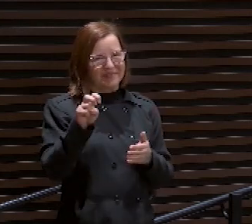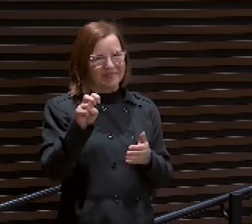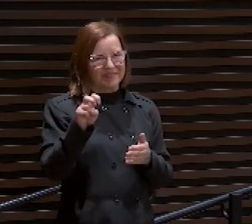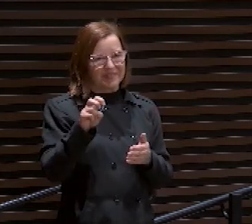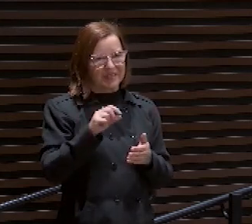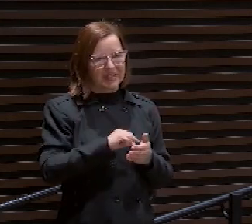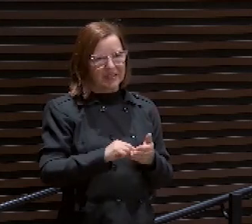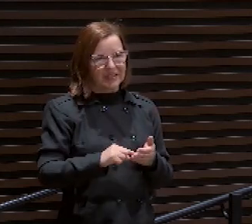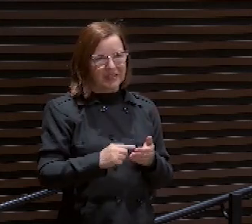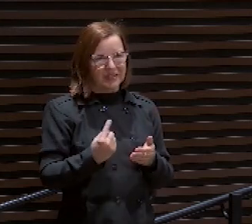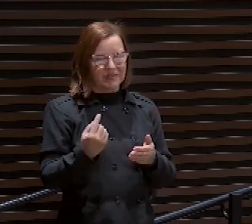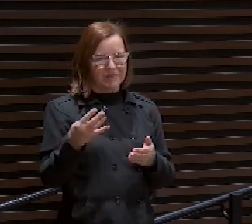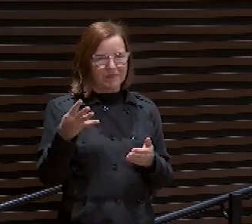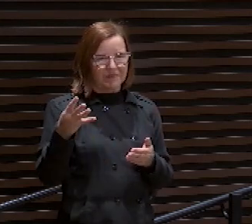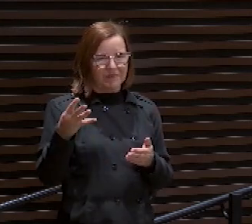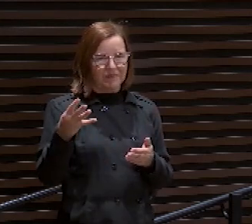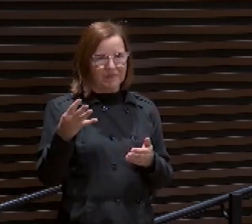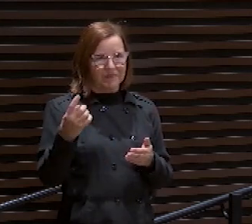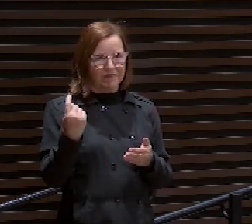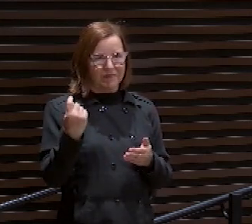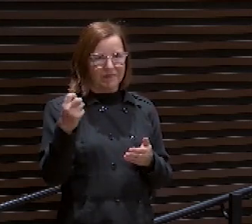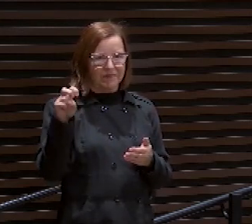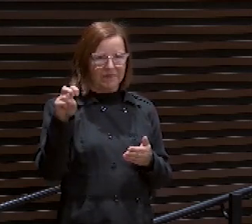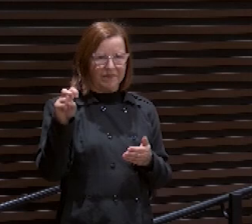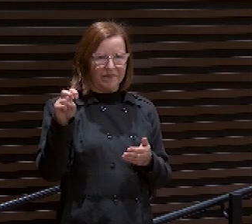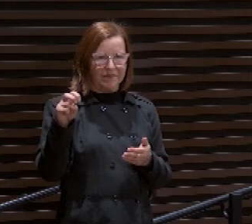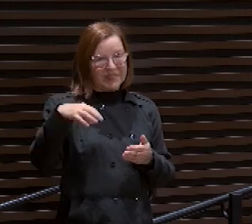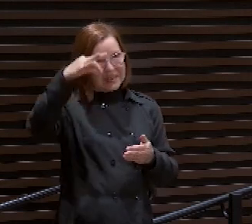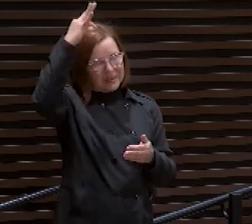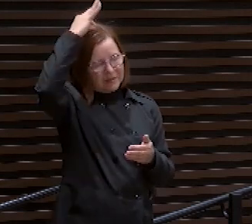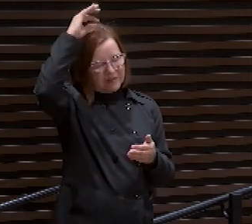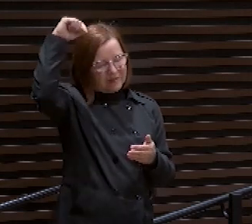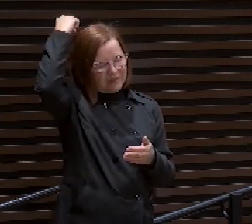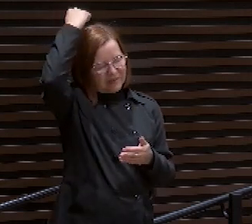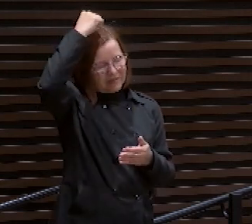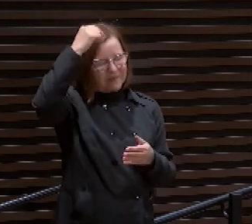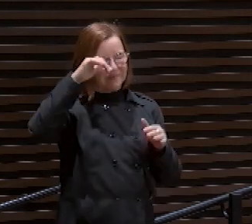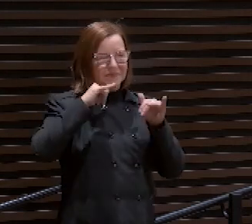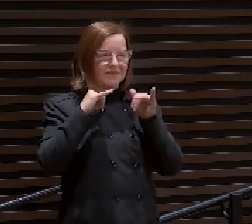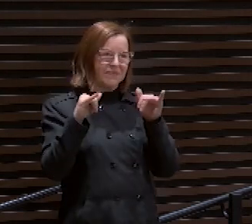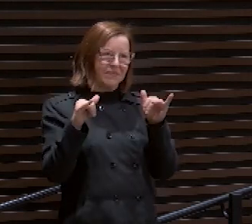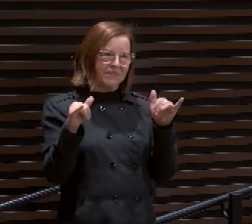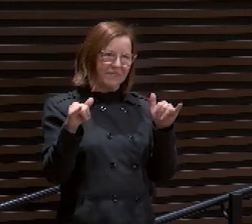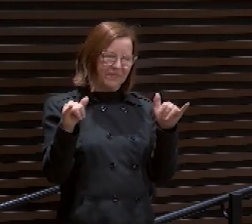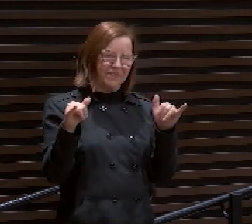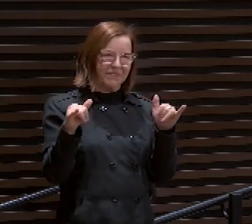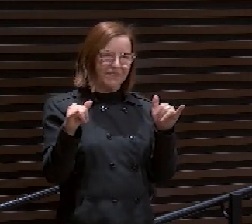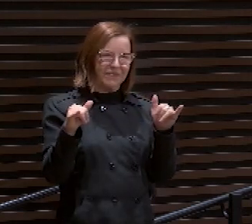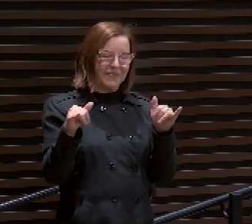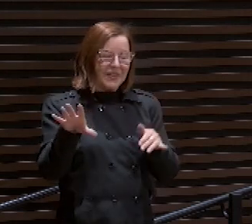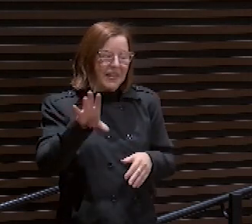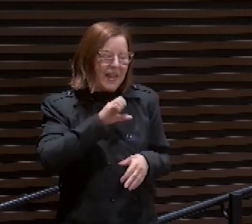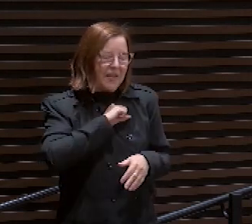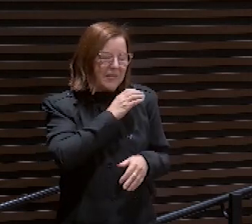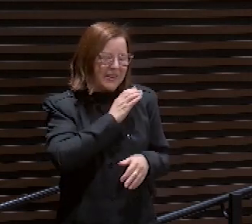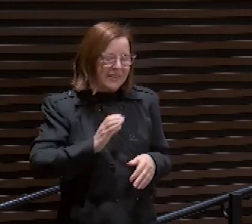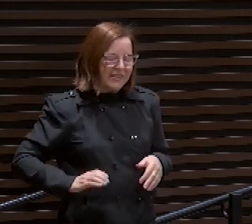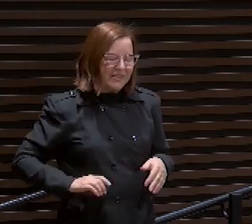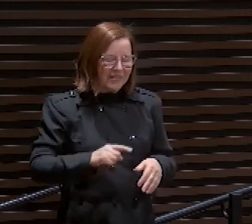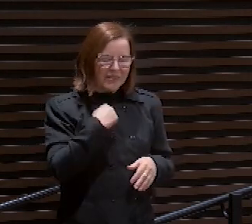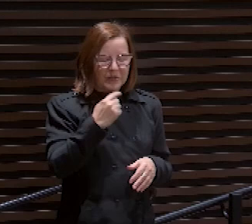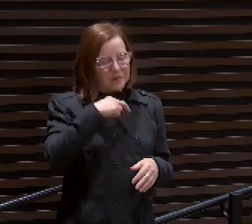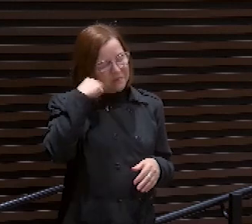versículos 14 e 15. O Espírito Santo nos diz assim: Pois o amor de Cristo nos